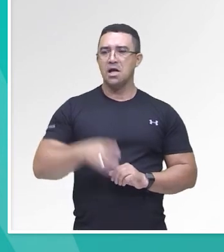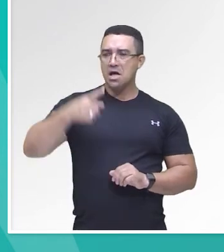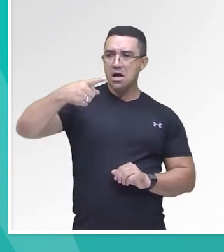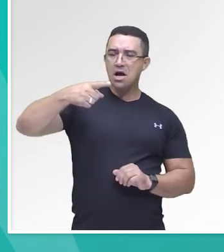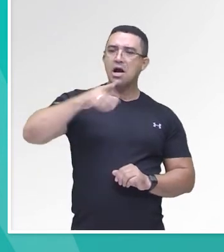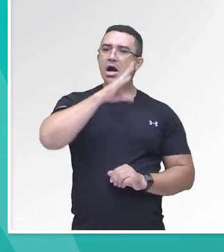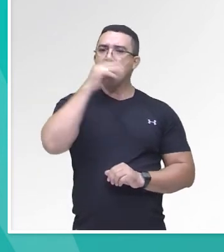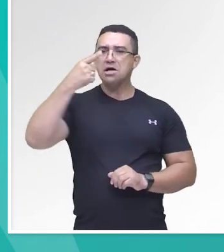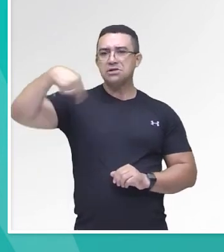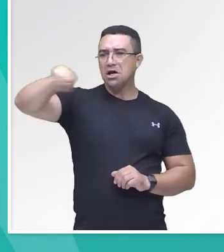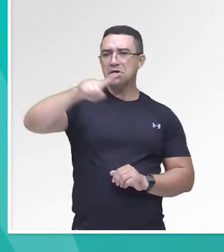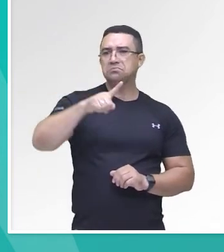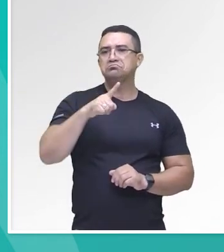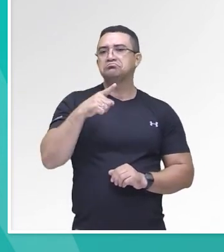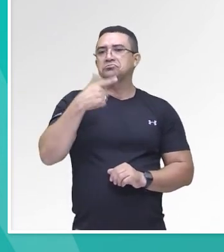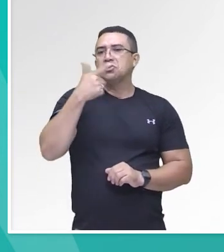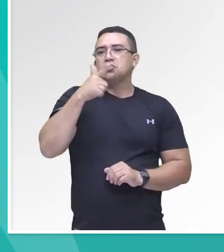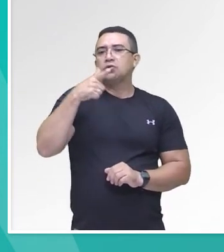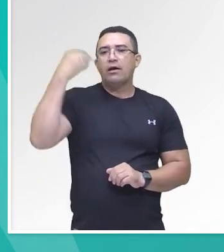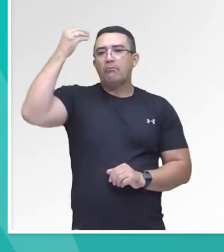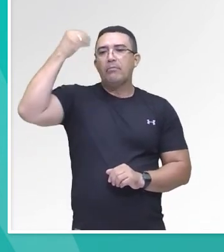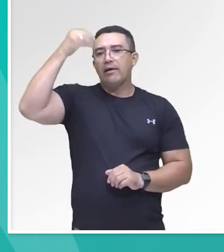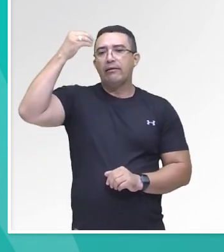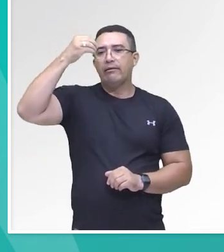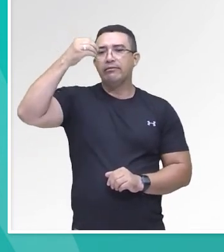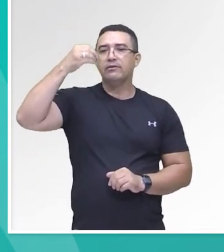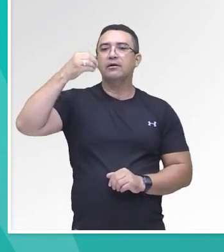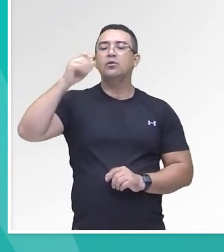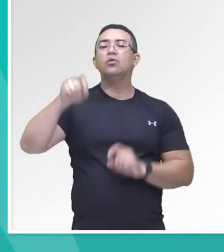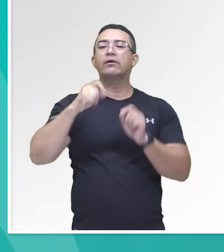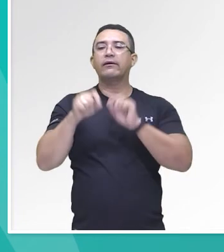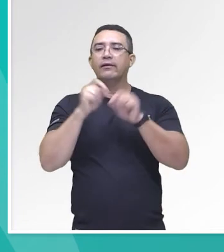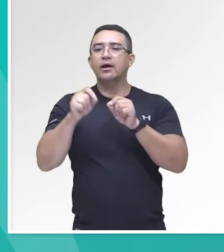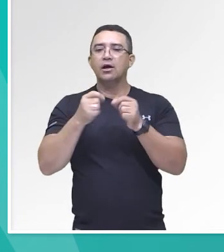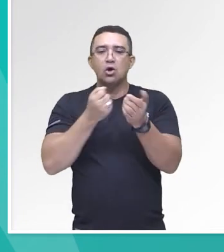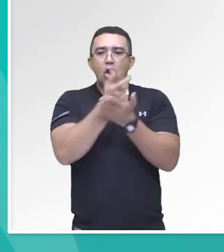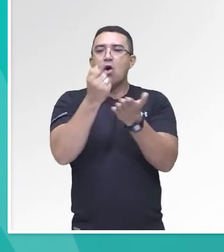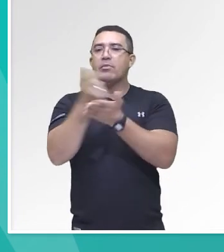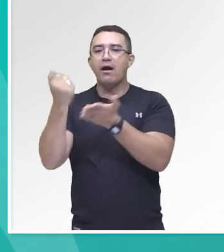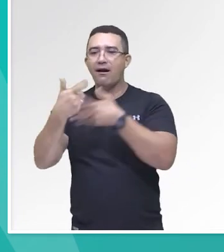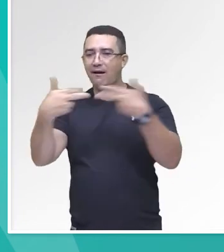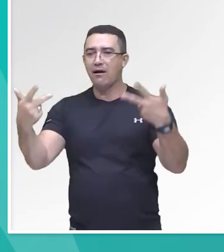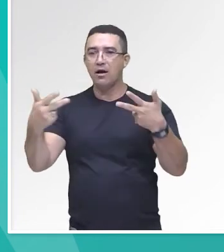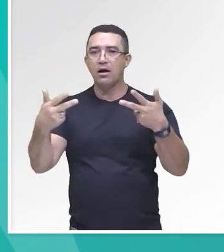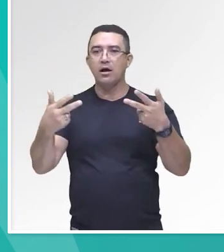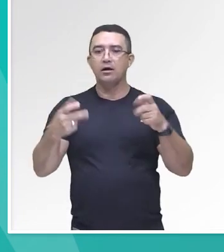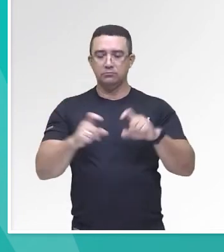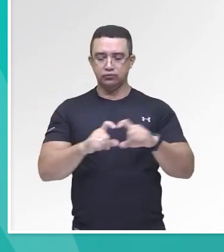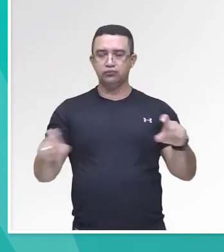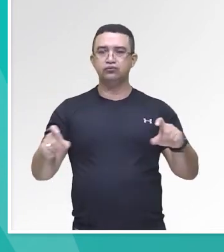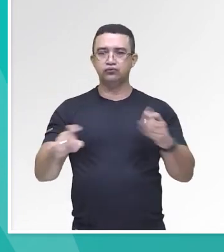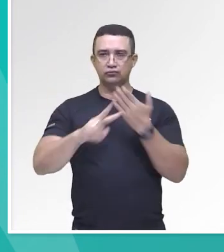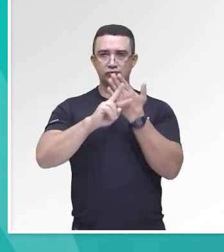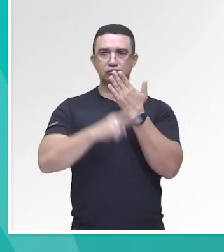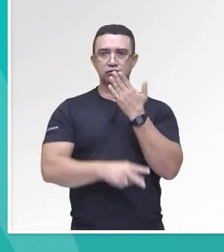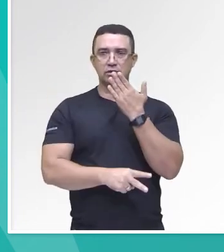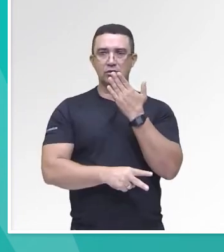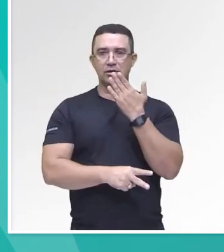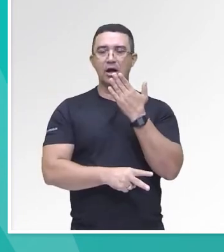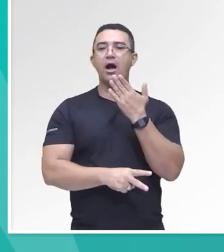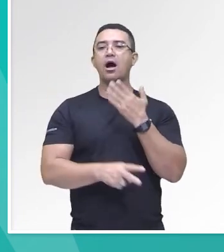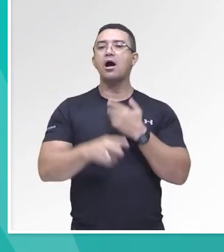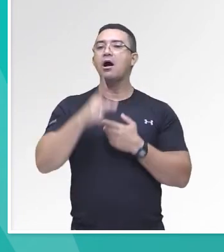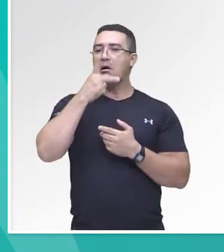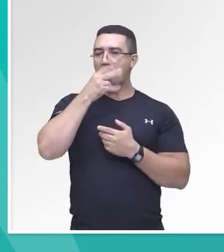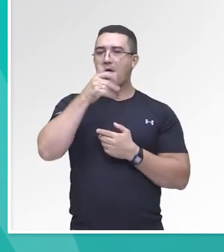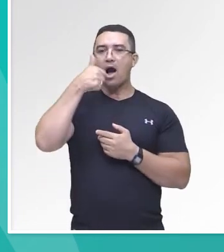Os pais, que são os principais responsáveis pela educação dos filhos, devem ter o controle, né? Temos a causa e temos a